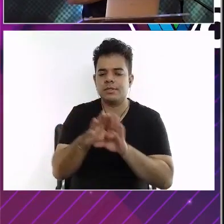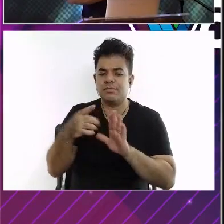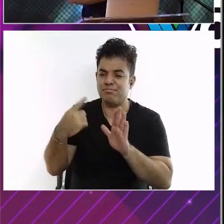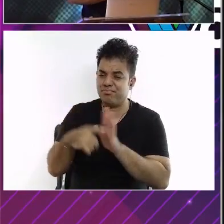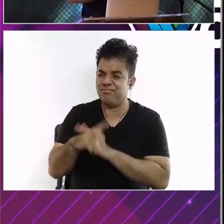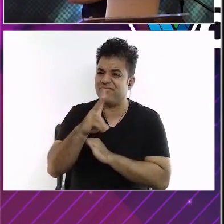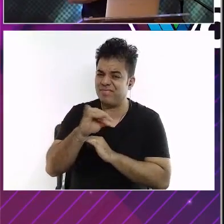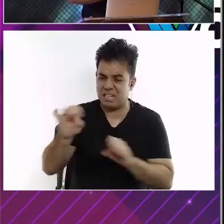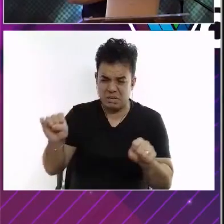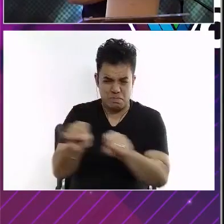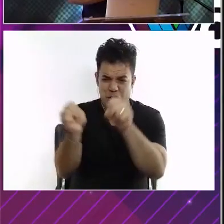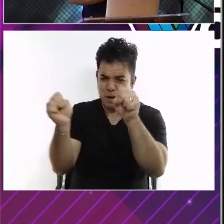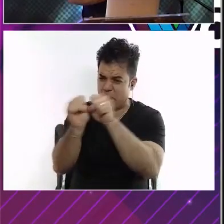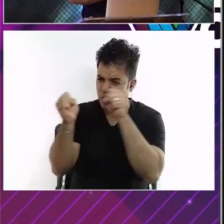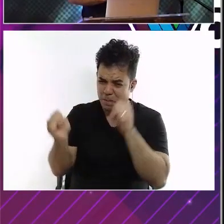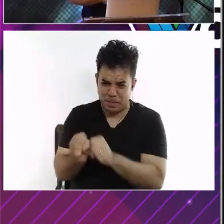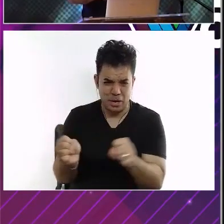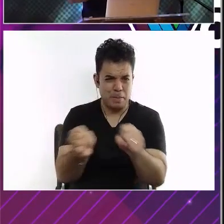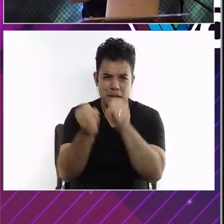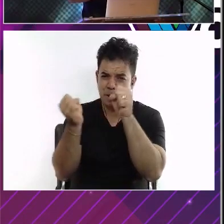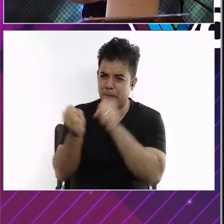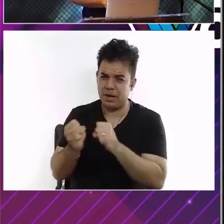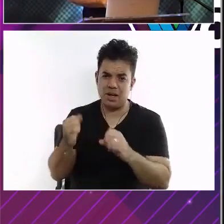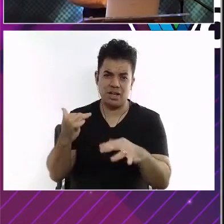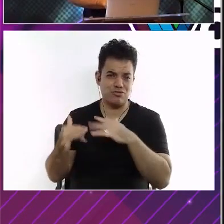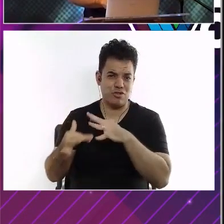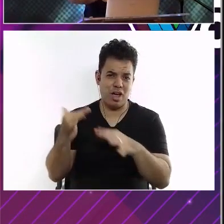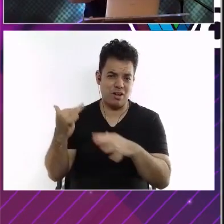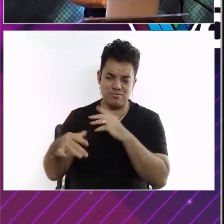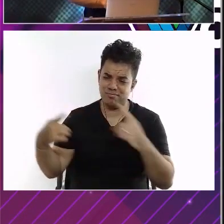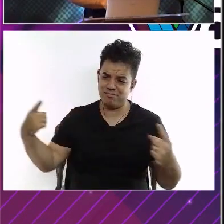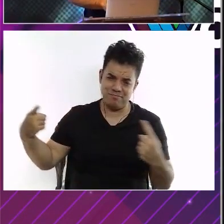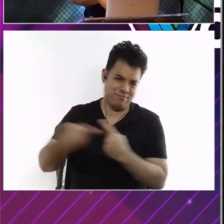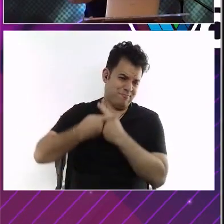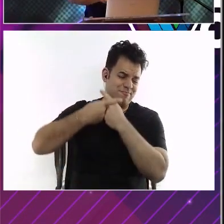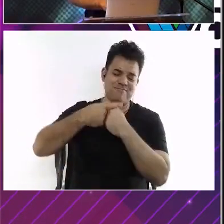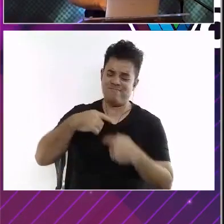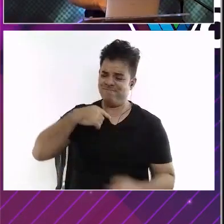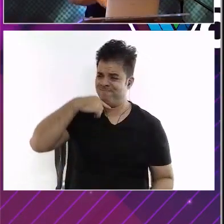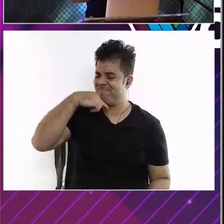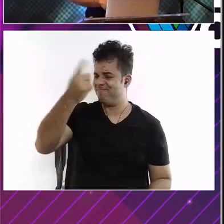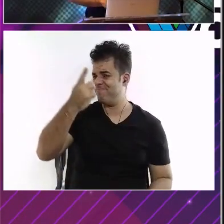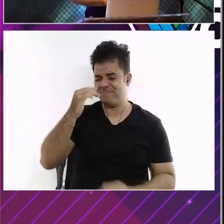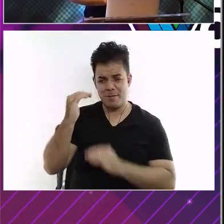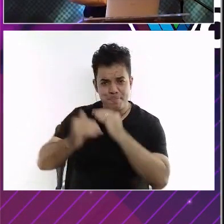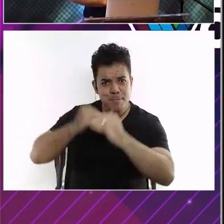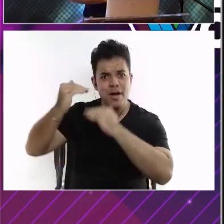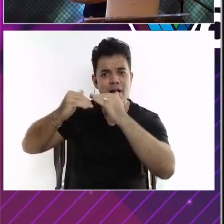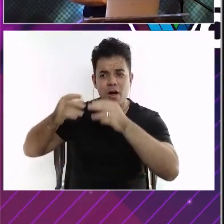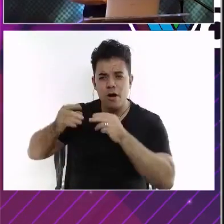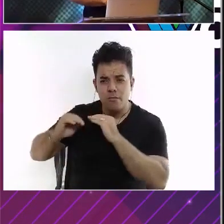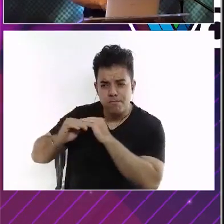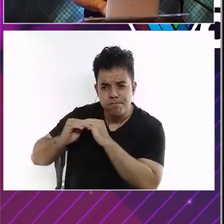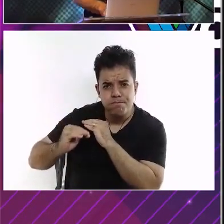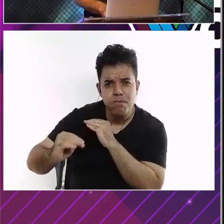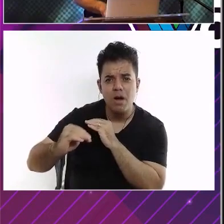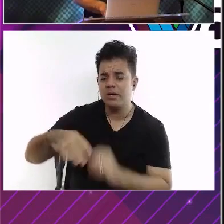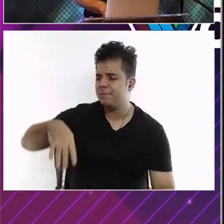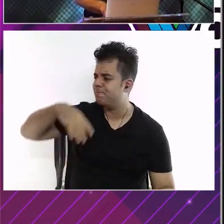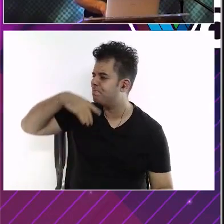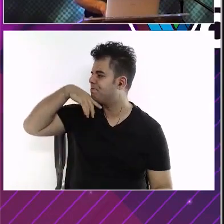os resultados iniciais do Agile. Vai ser cada vez mais difícil de manter, de evoluir, de garantir e de dimensionar